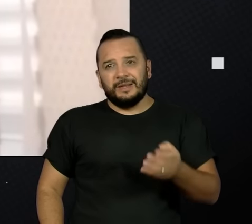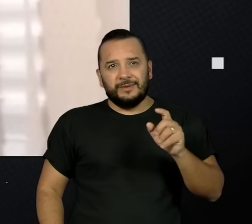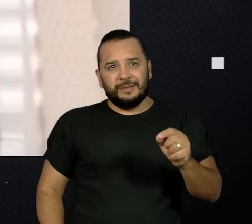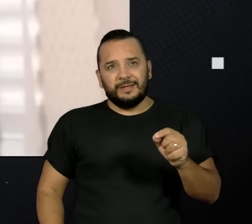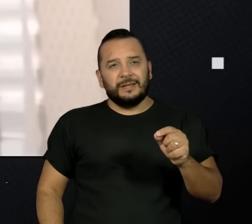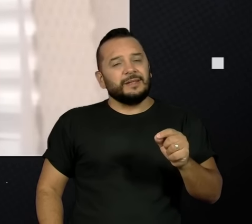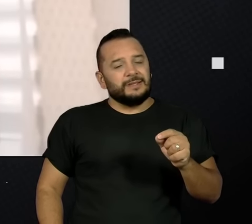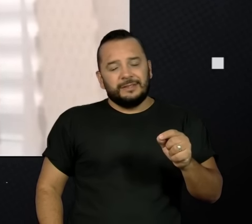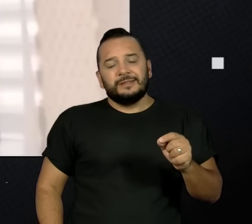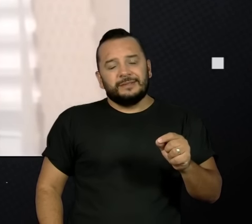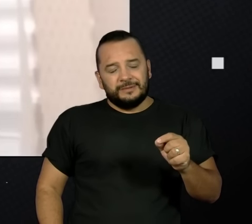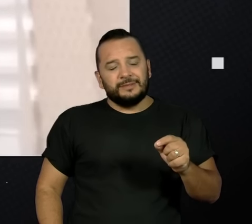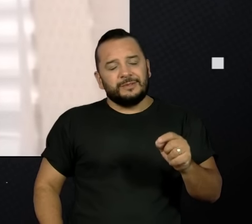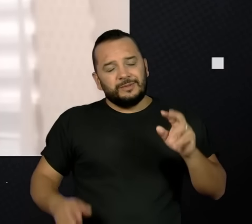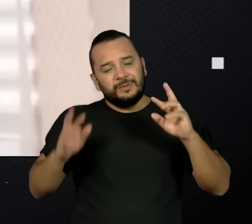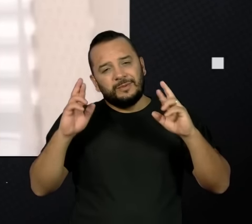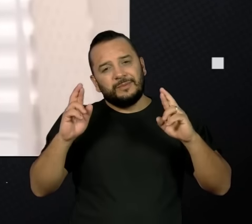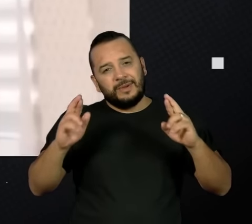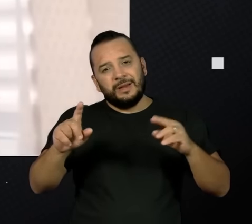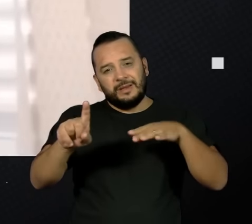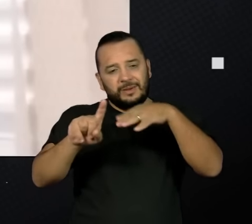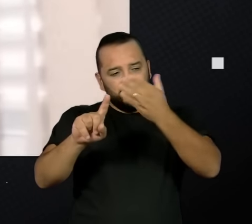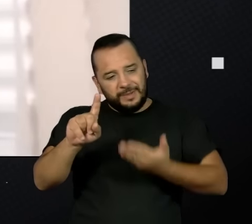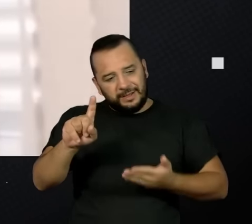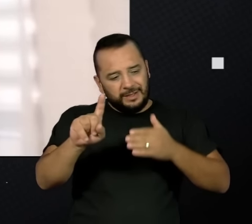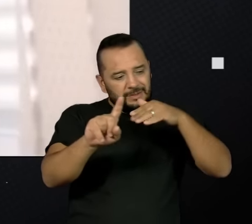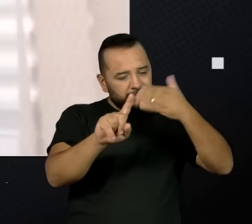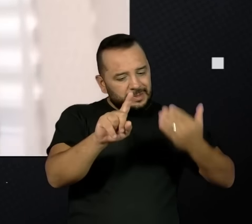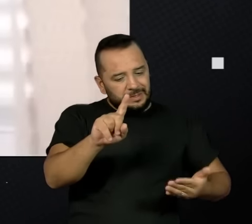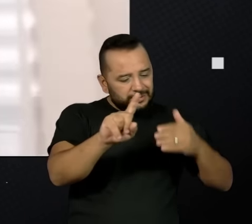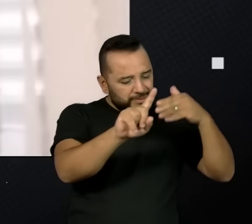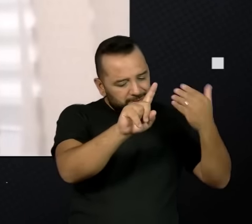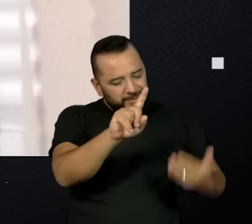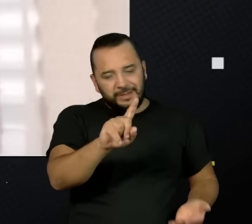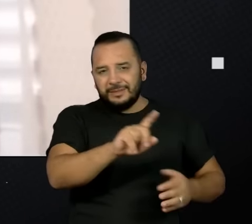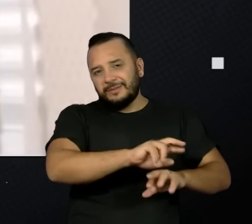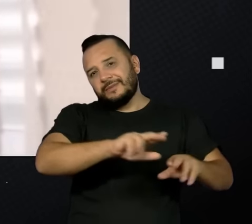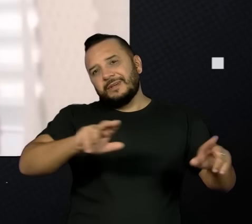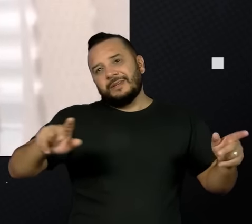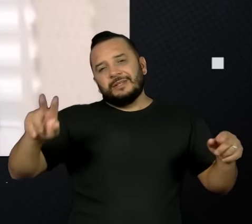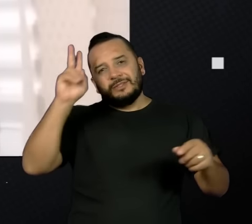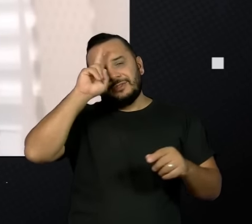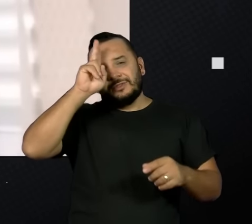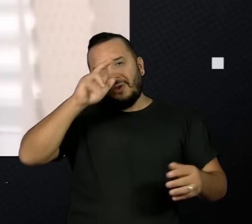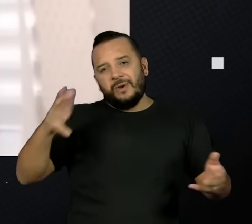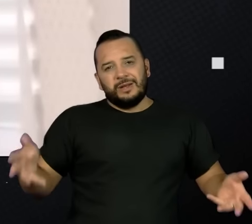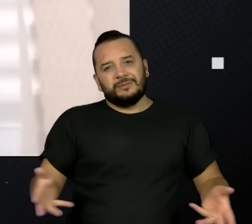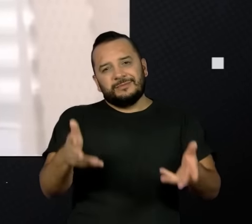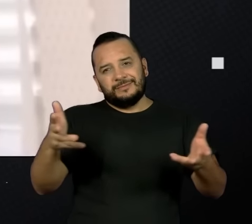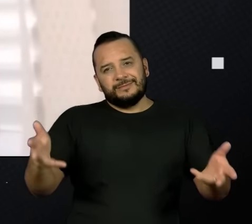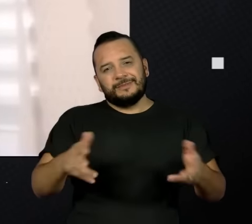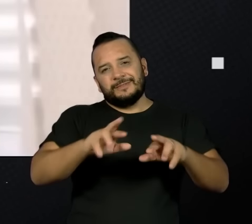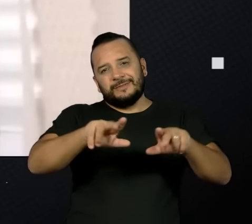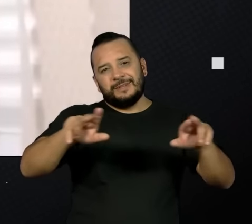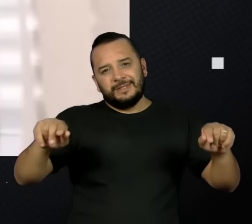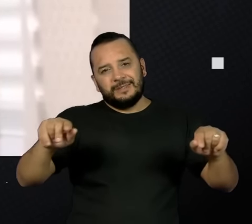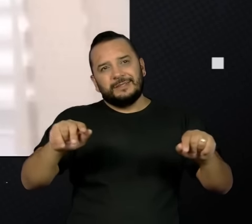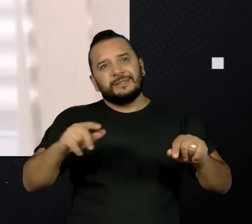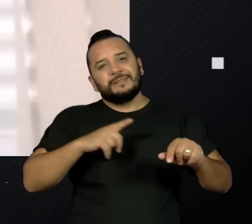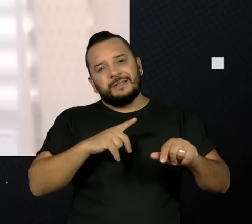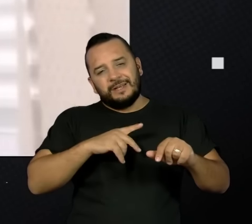várias homenagens e que consiga promover várias outras histórias, não é? Todo esse apoio que deu